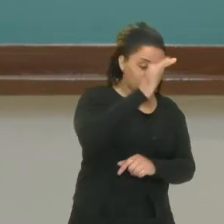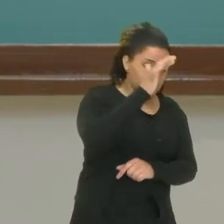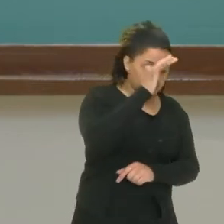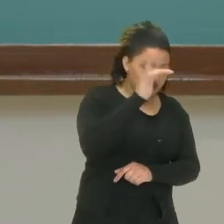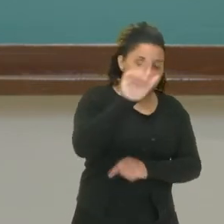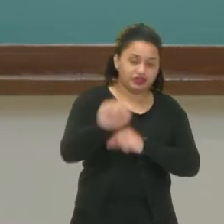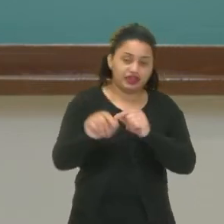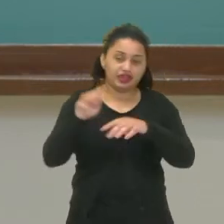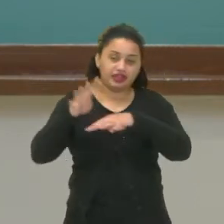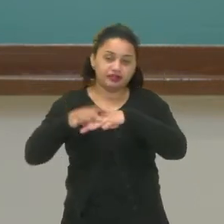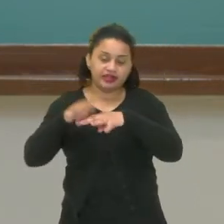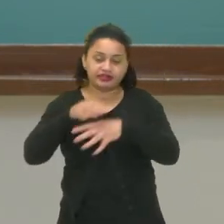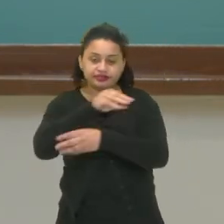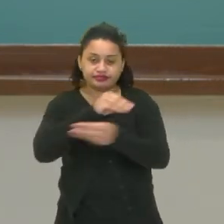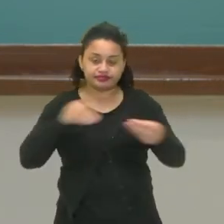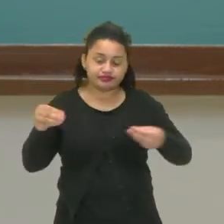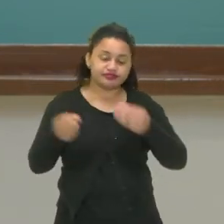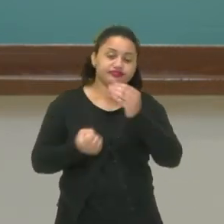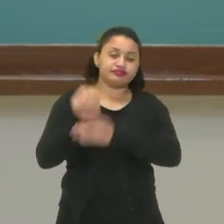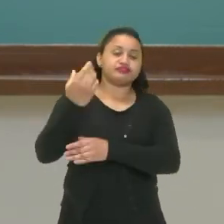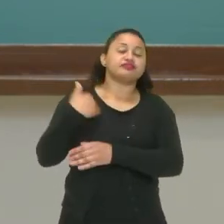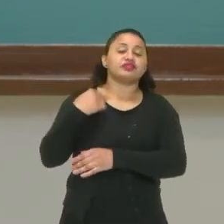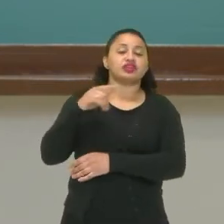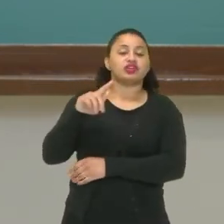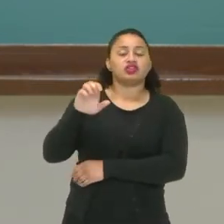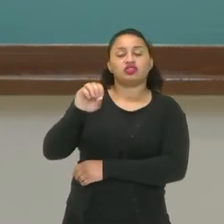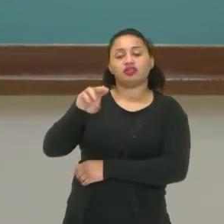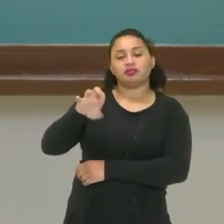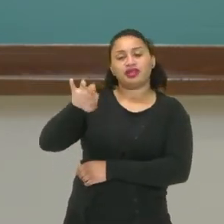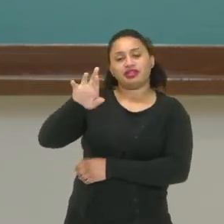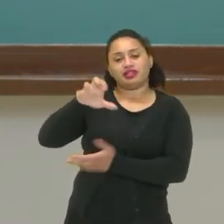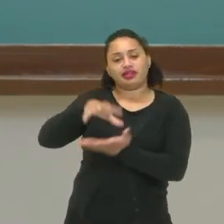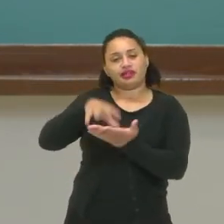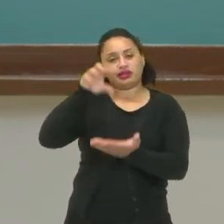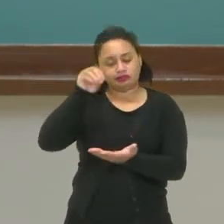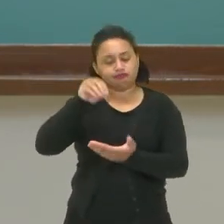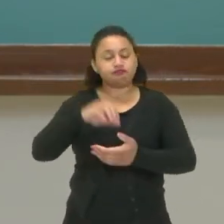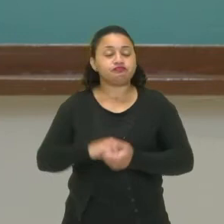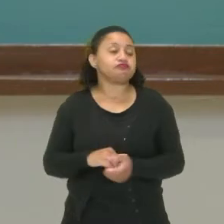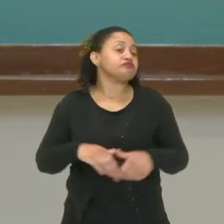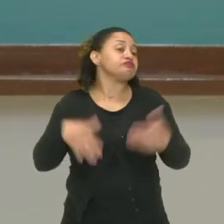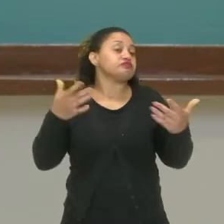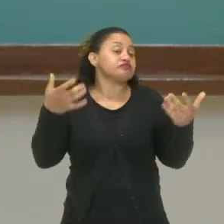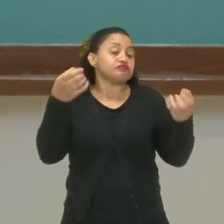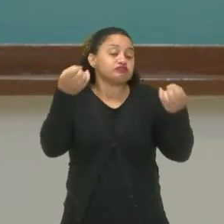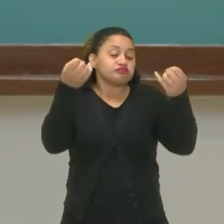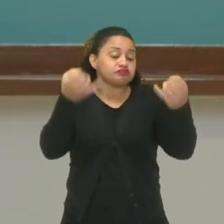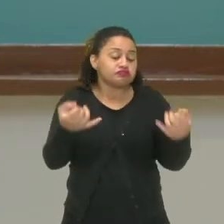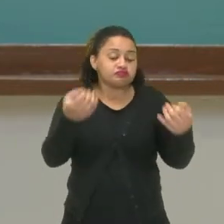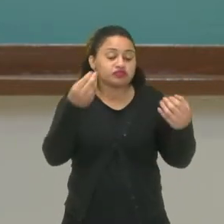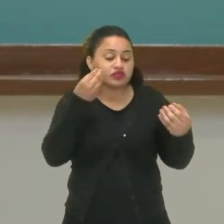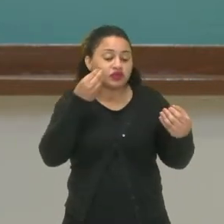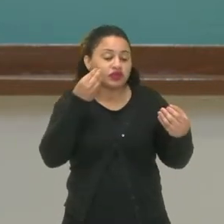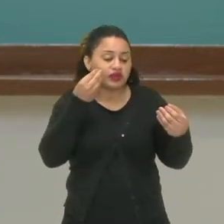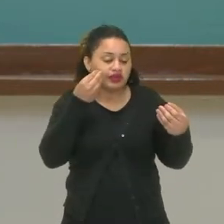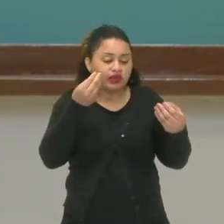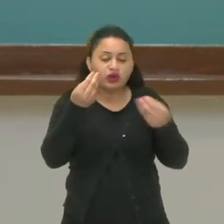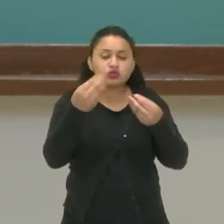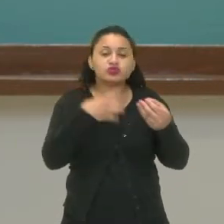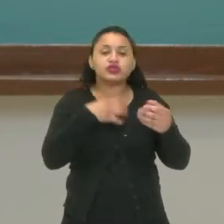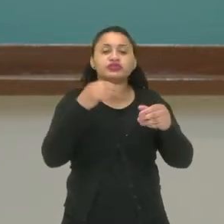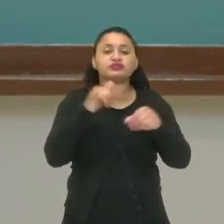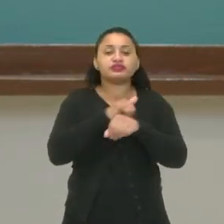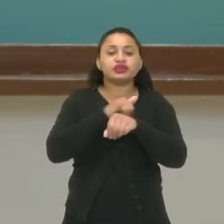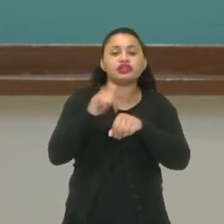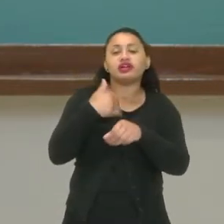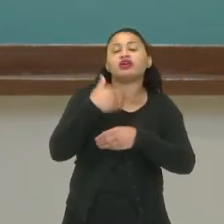gente vai ter vários problemas como esse que a gente acabou de falar dele. E a gente vai buscar a maneira de resolver esse tipo